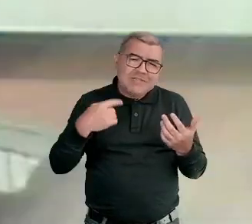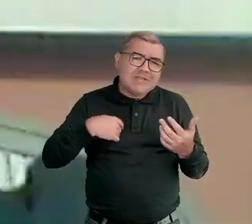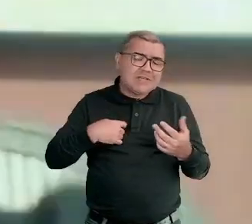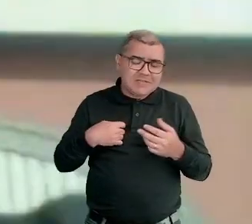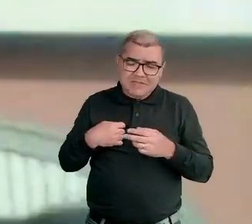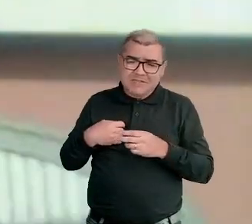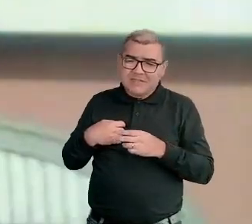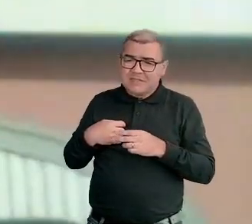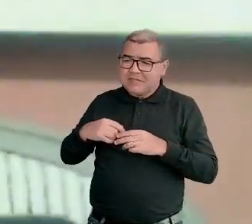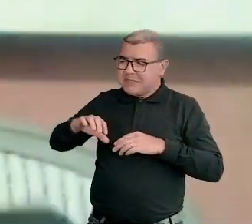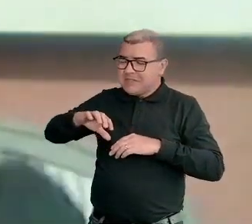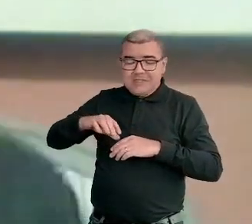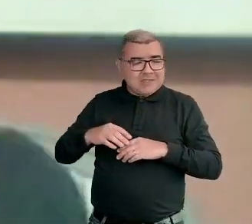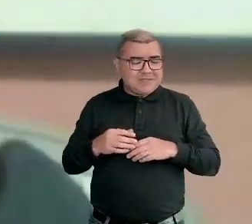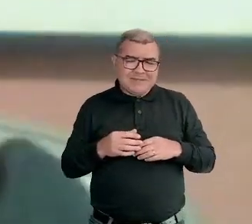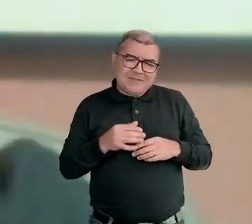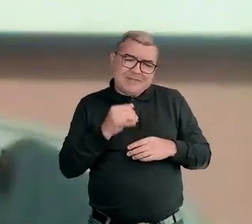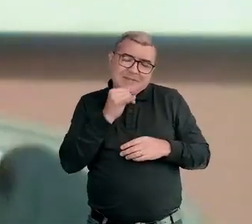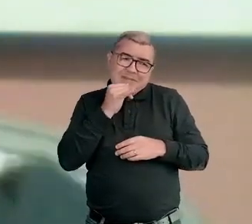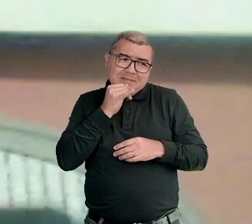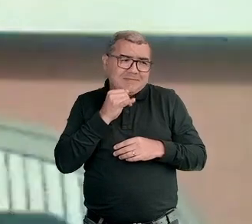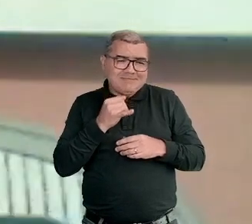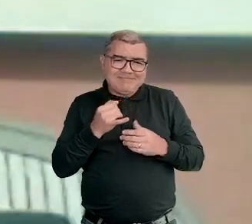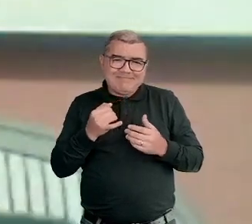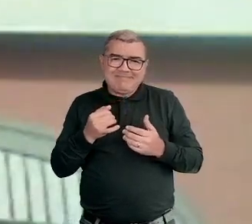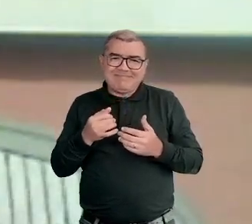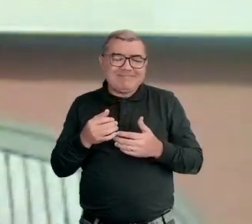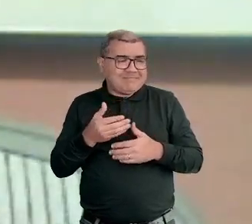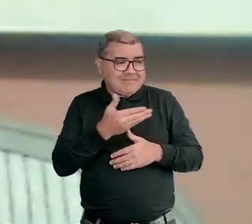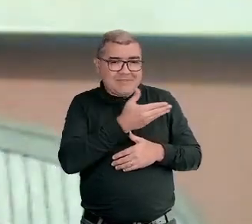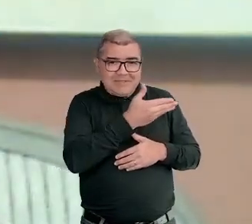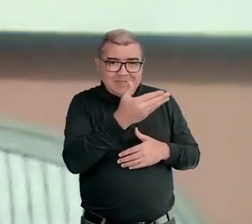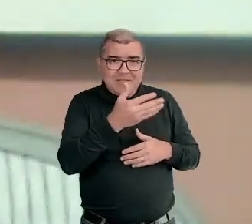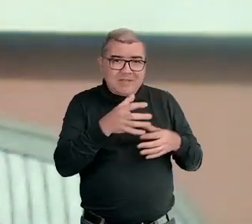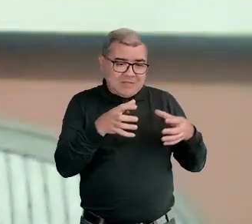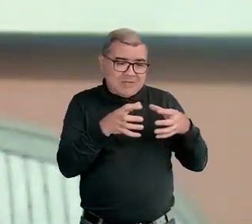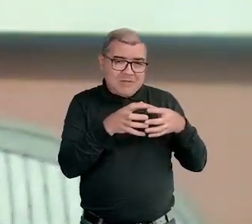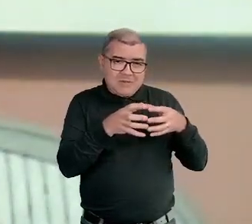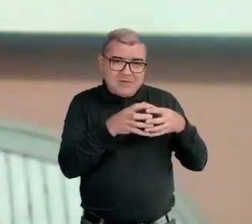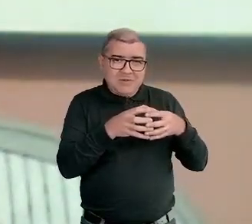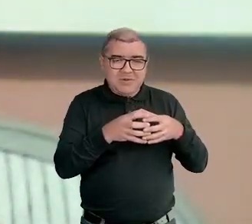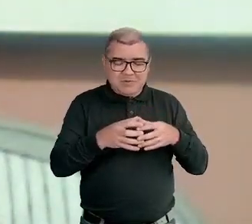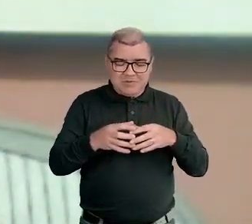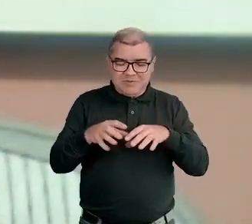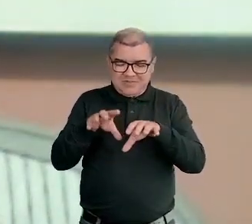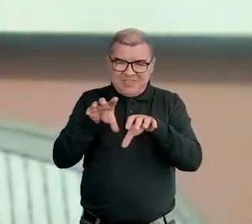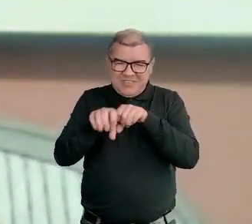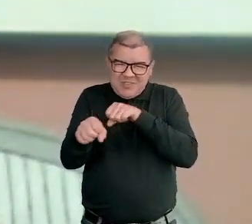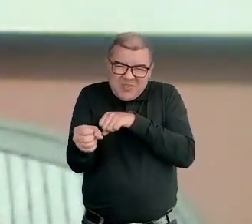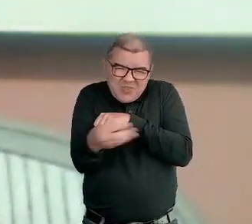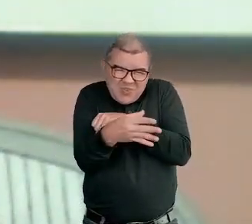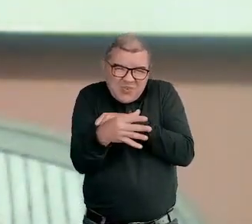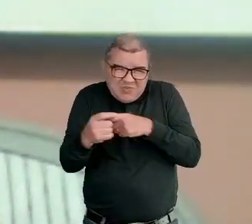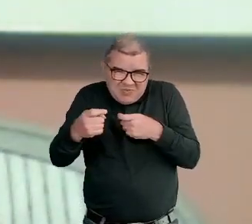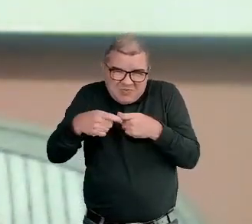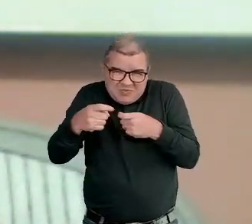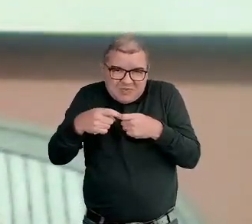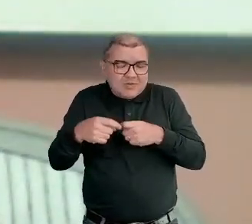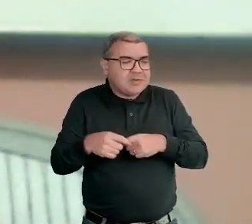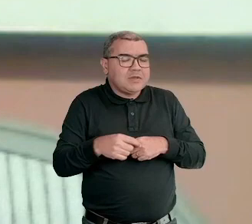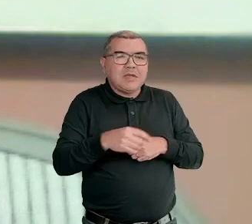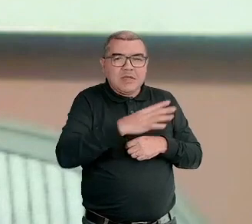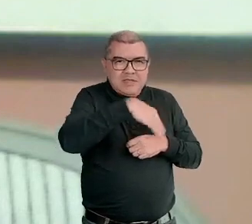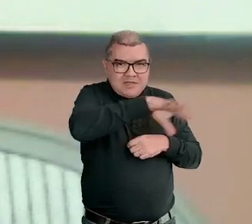Eu sentaria num grupo de... Aliás, eu fiz isso recentemente com um grupo de residentes, porque me pediram, da UFRJ,